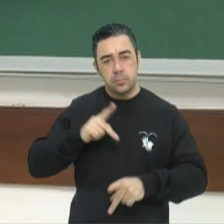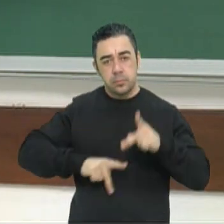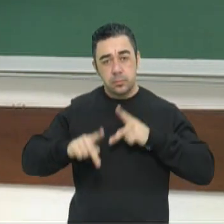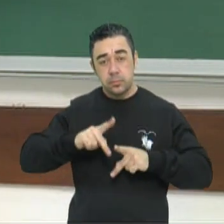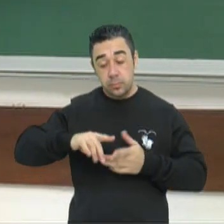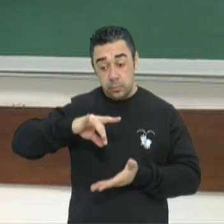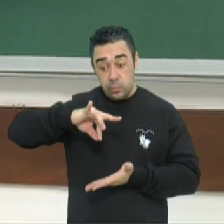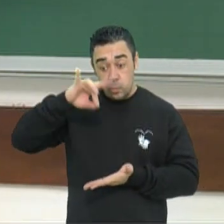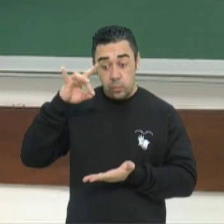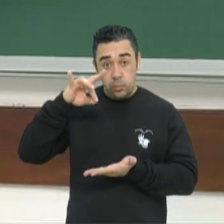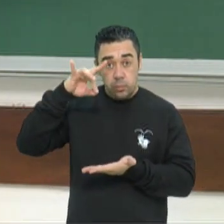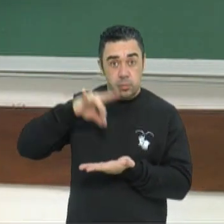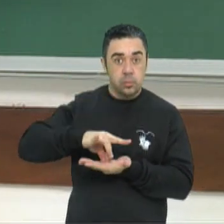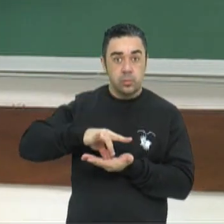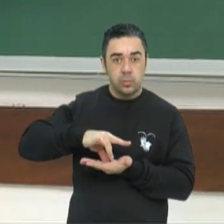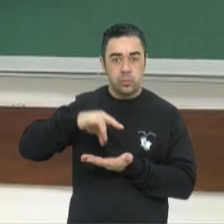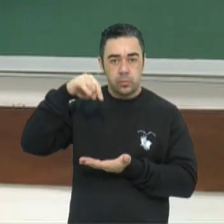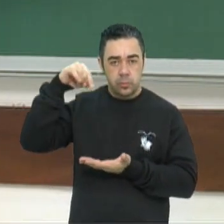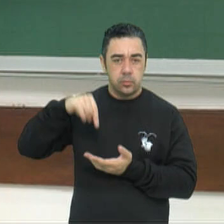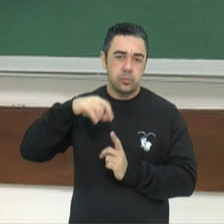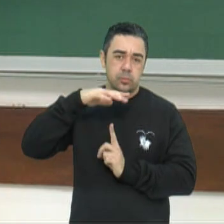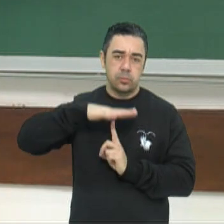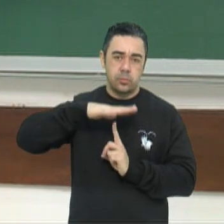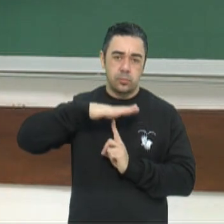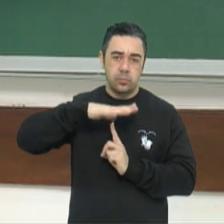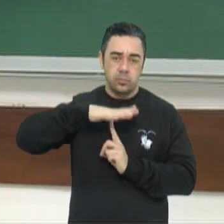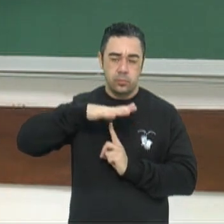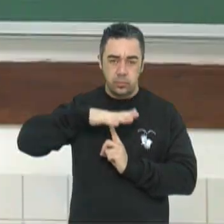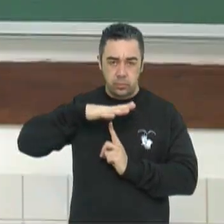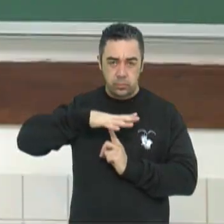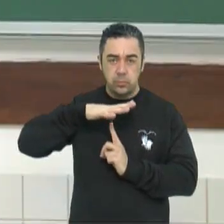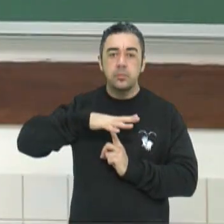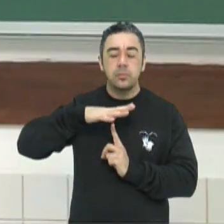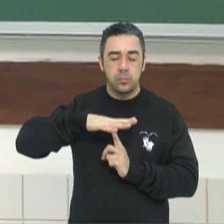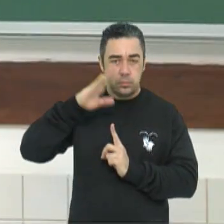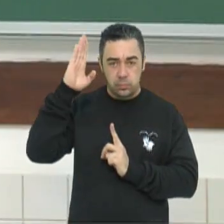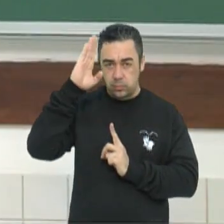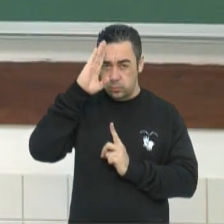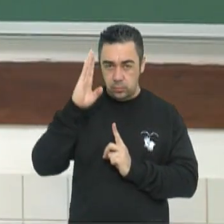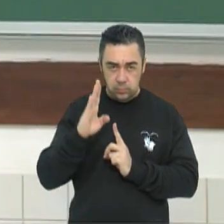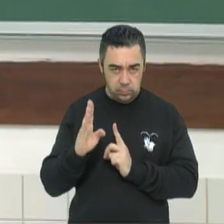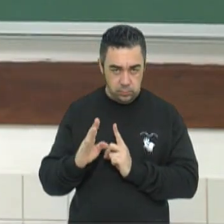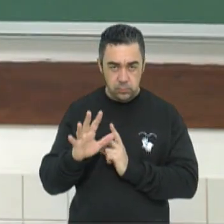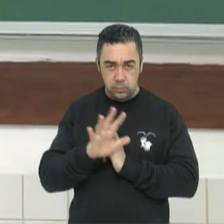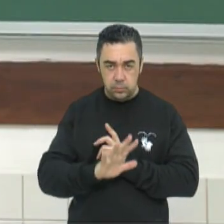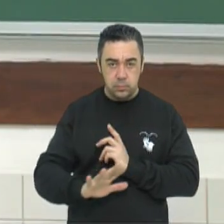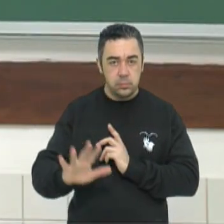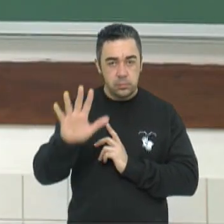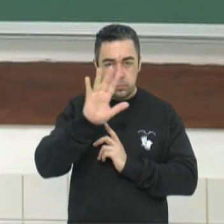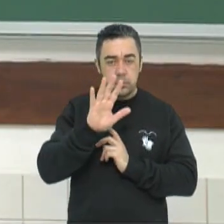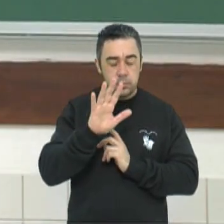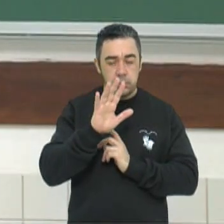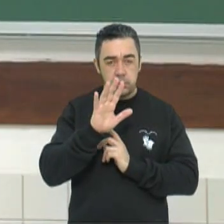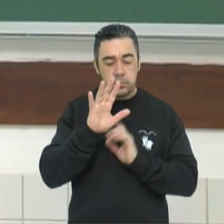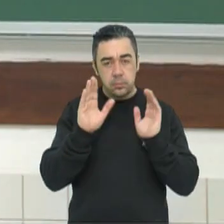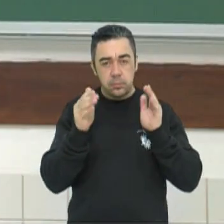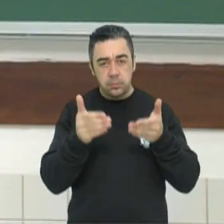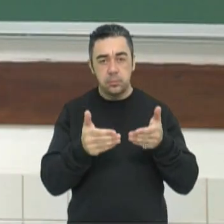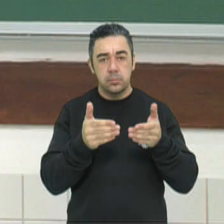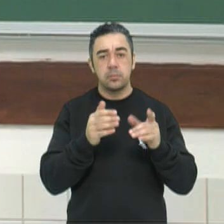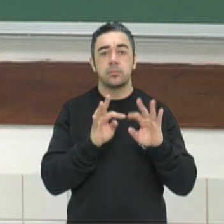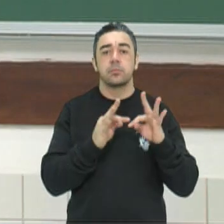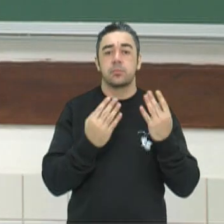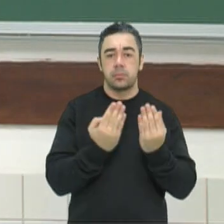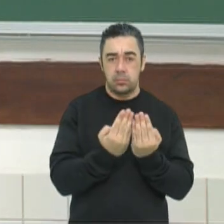originais desse território aqui paranaense, brasileiro, e especialmente algumas dessas tribos. Mas,